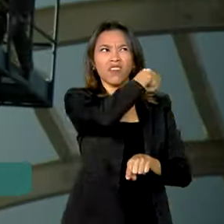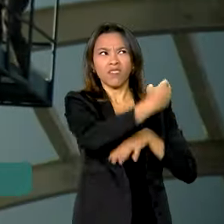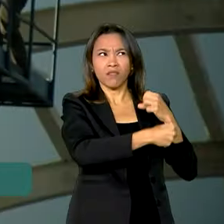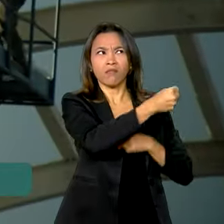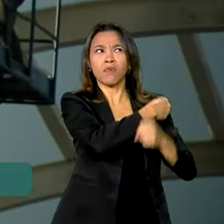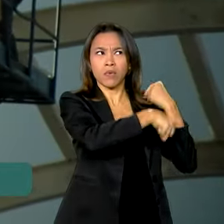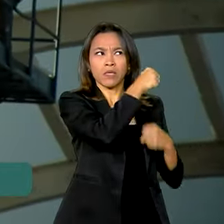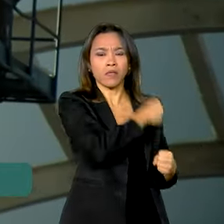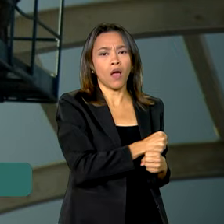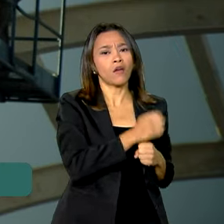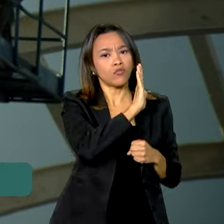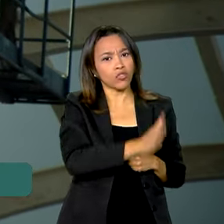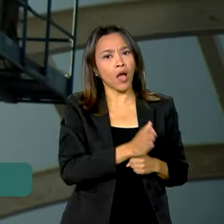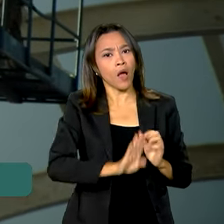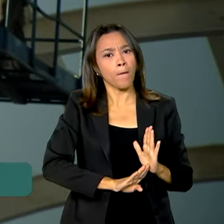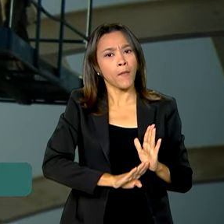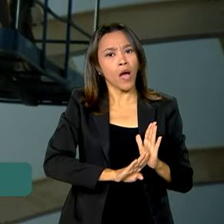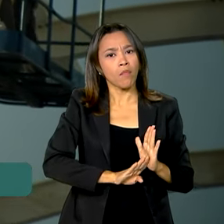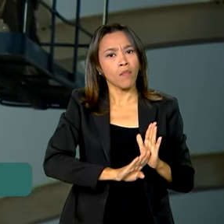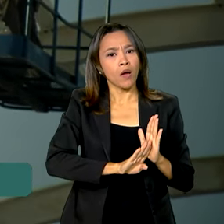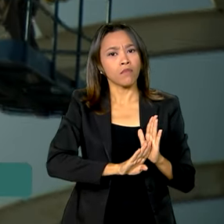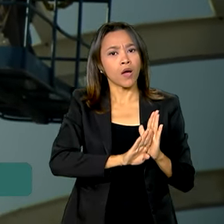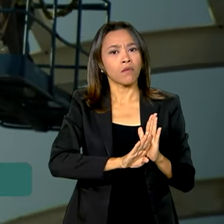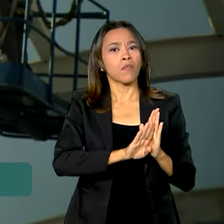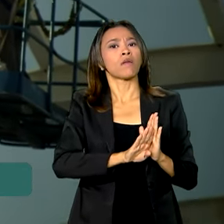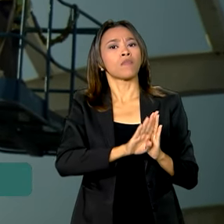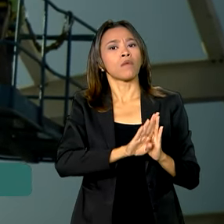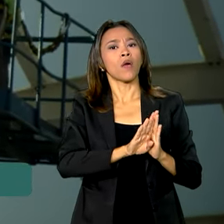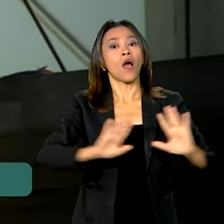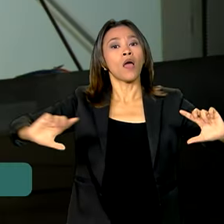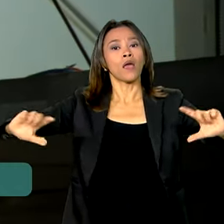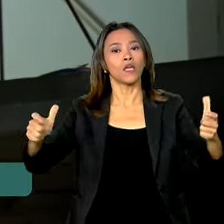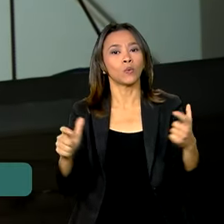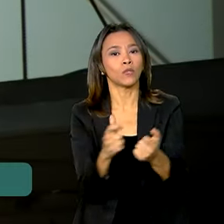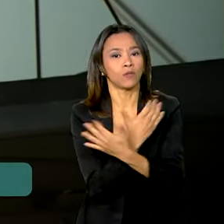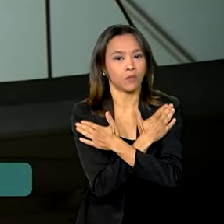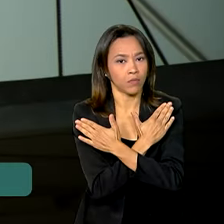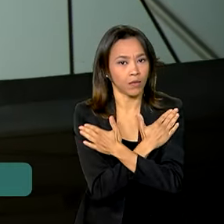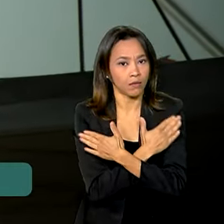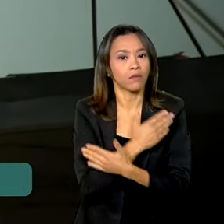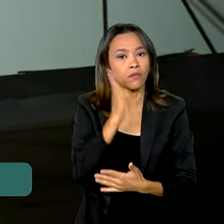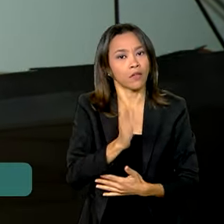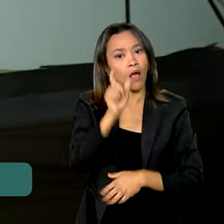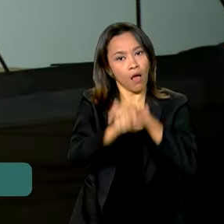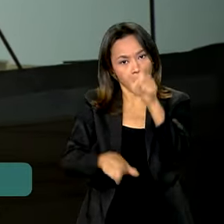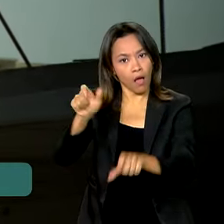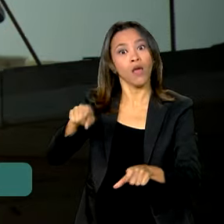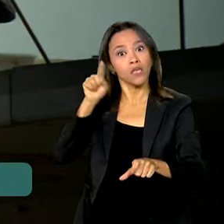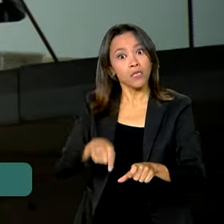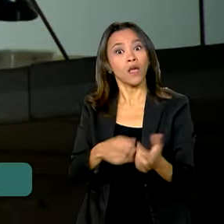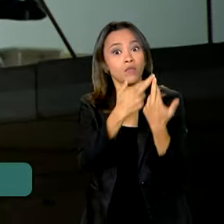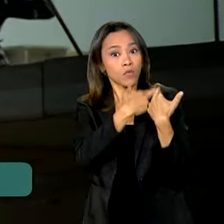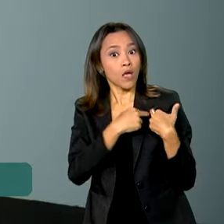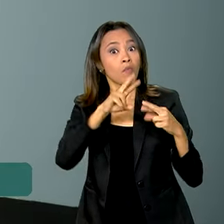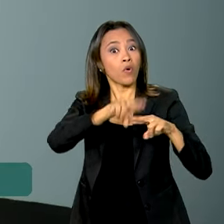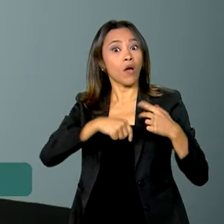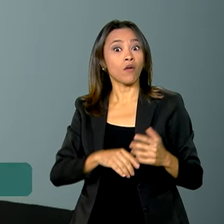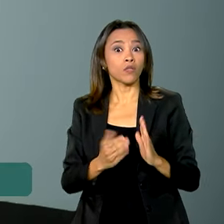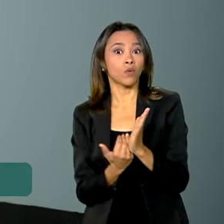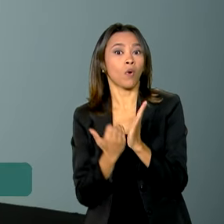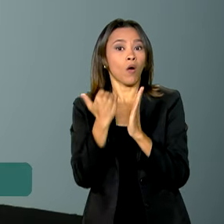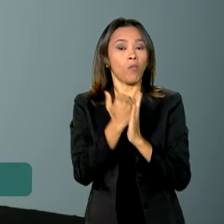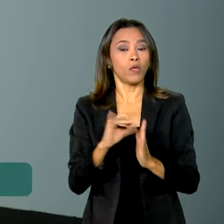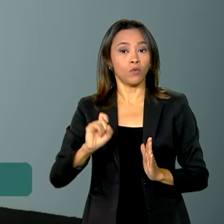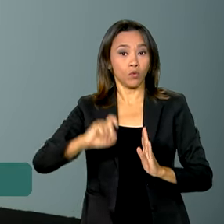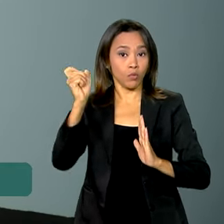passado, a trajetória crescente da redução do nível de desemprego, né? Está sendo responsável pelo crescimento do imposto de renda na fonte,